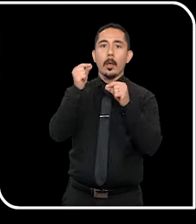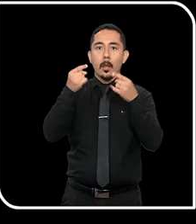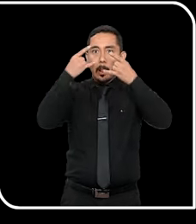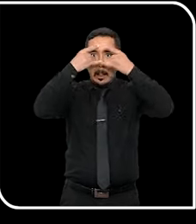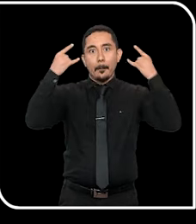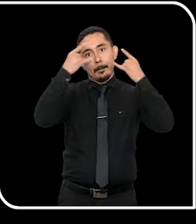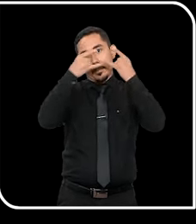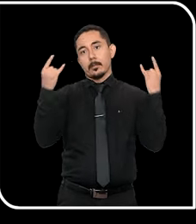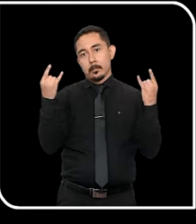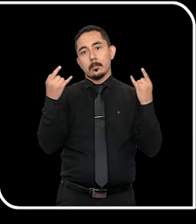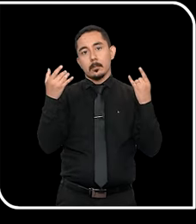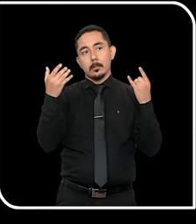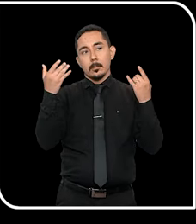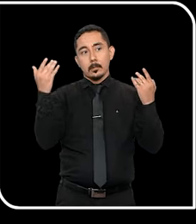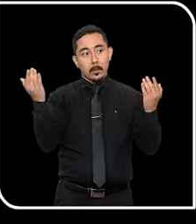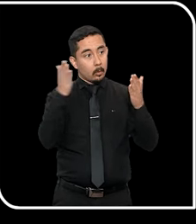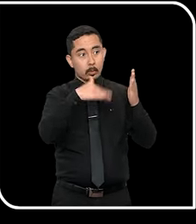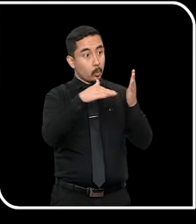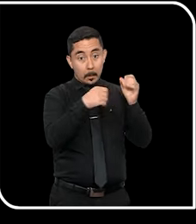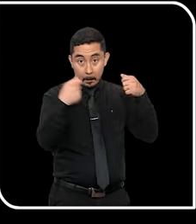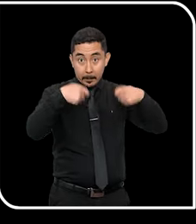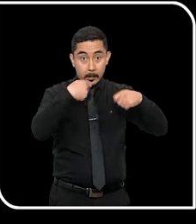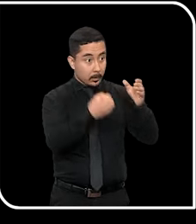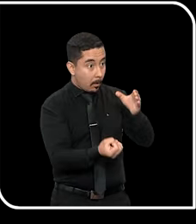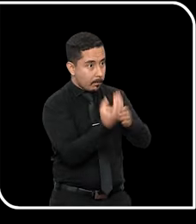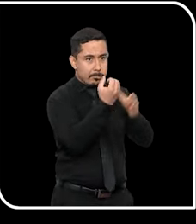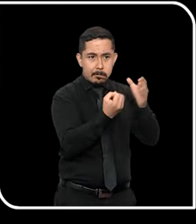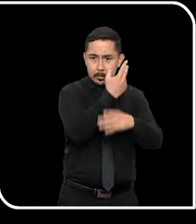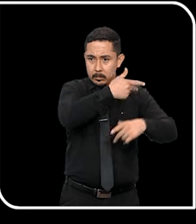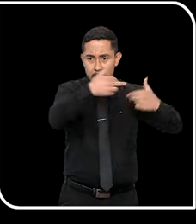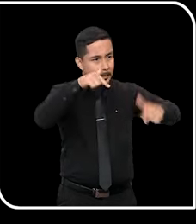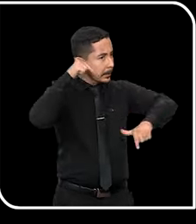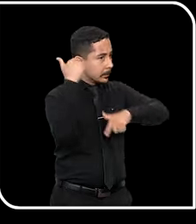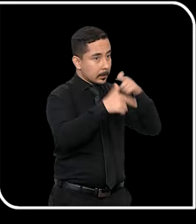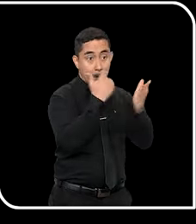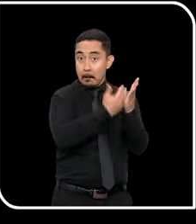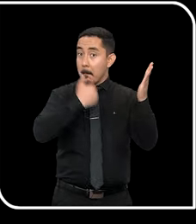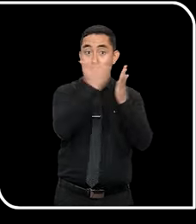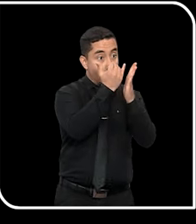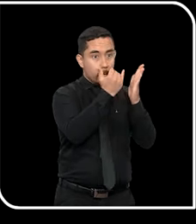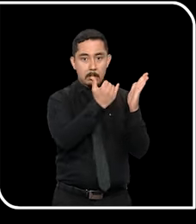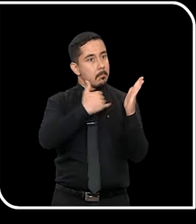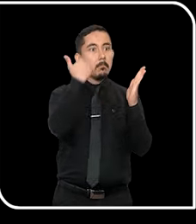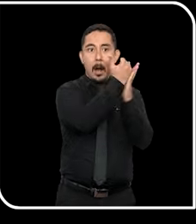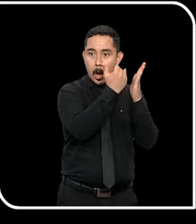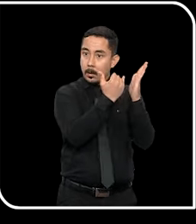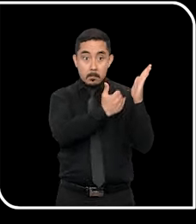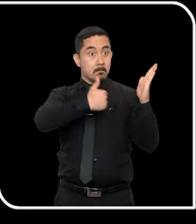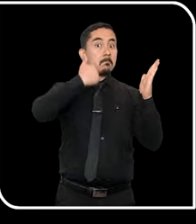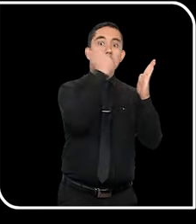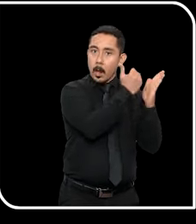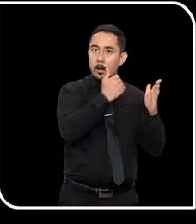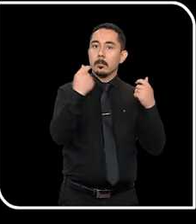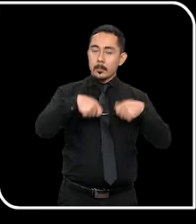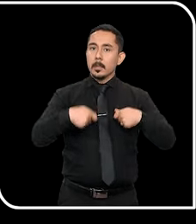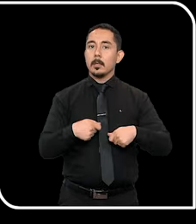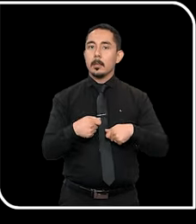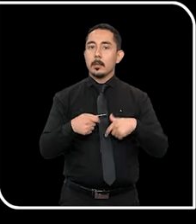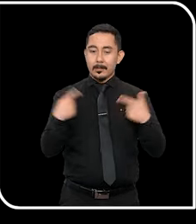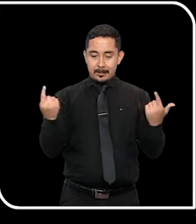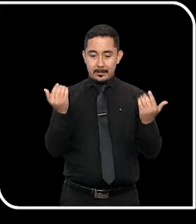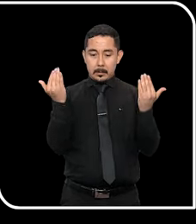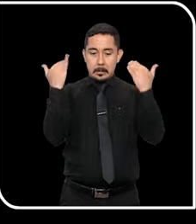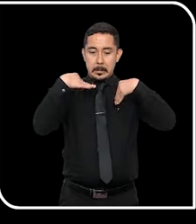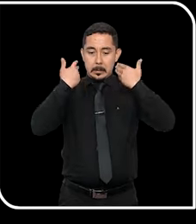capitalista então um corpo precisa produzir nosso corpo precisa produzir e um corpo que não produz